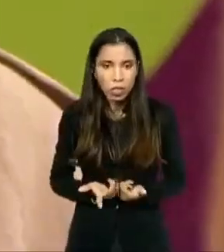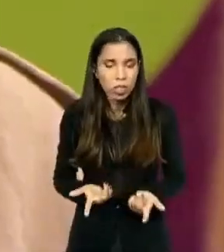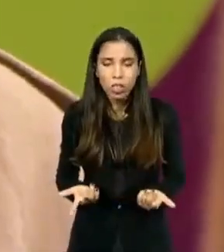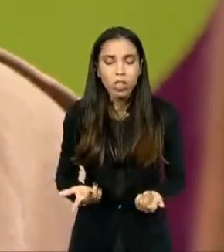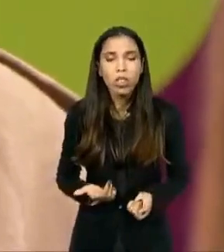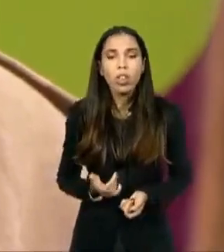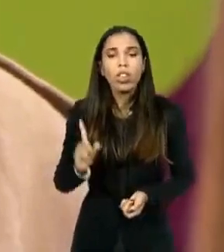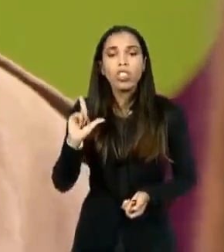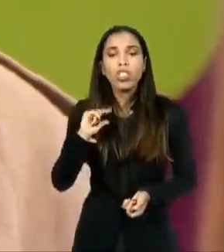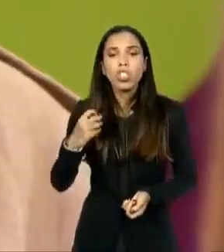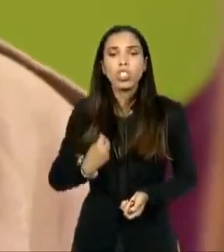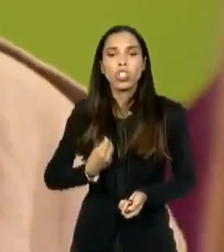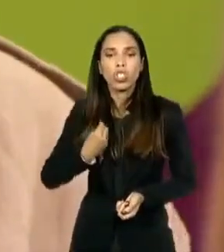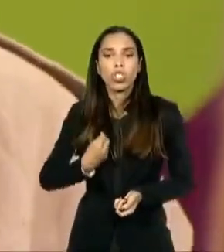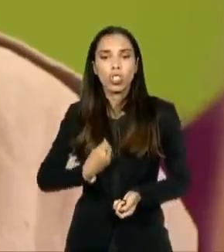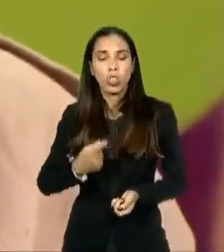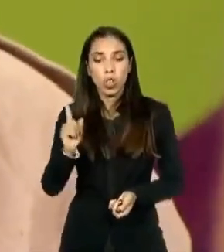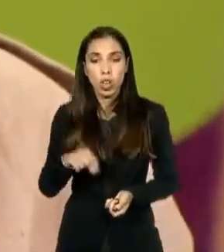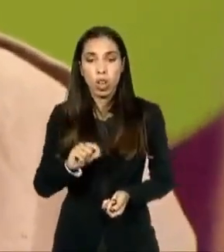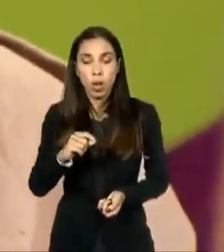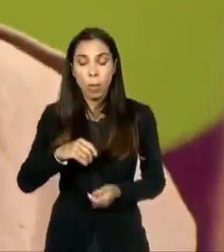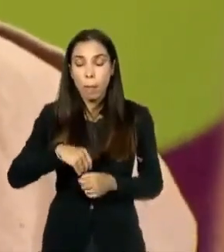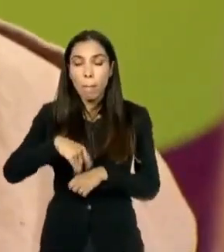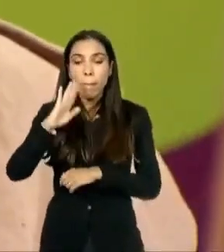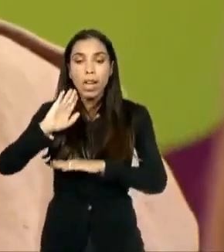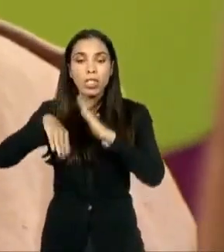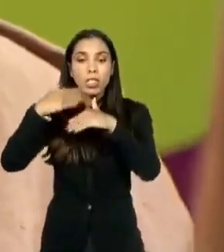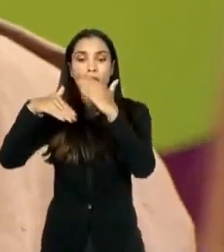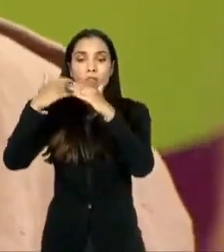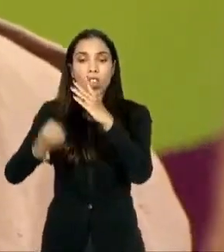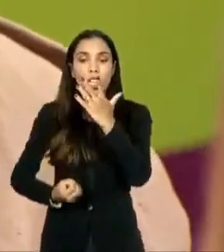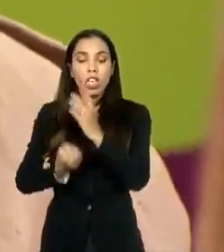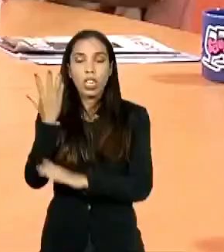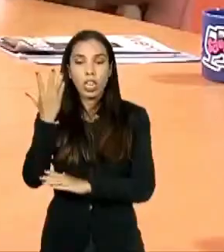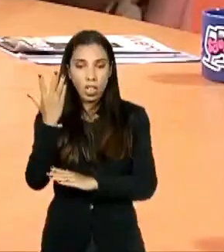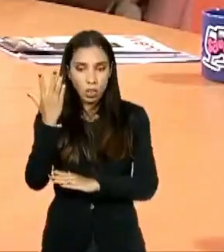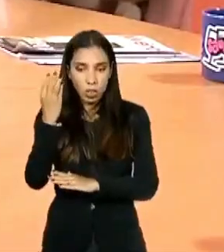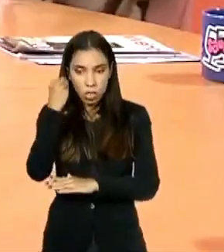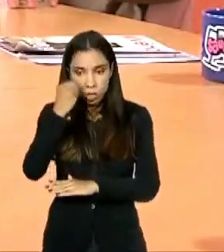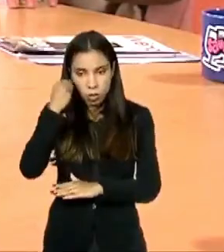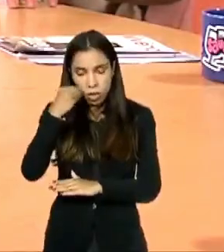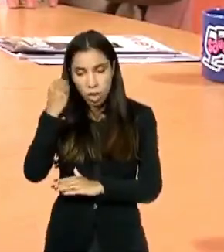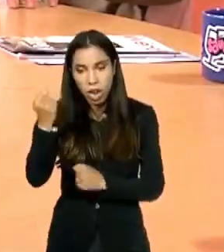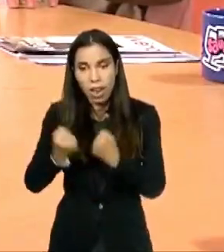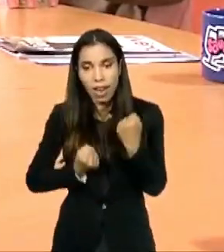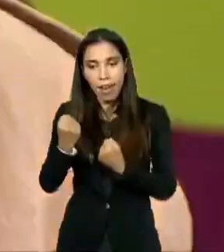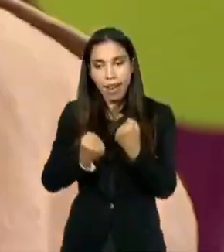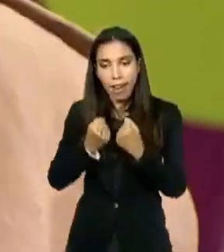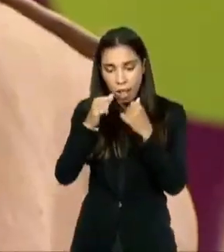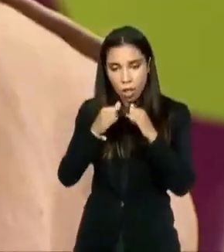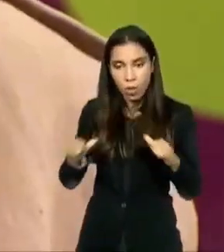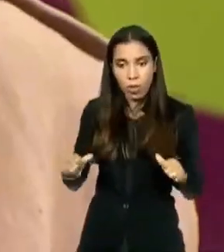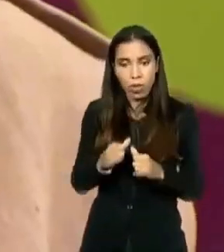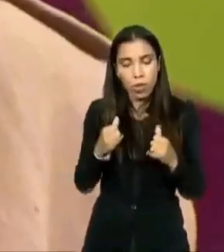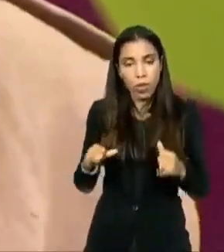que, por exemplo, está desenvolvendo as maiores experiências em relação a carros elétricos, que é uma transposição energética? Né?